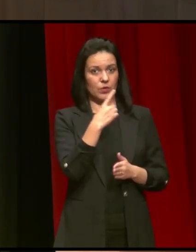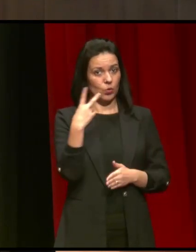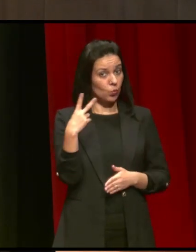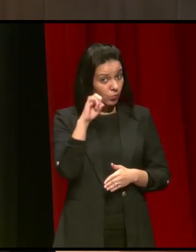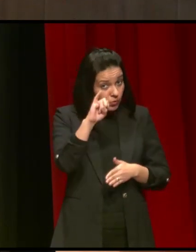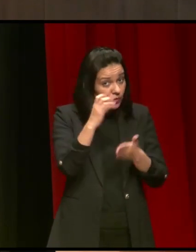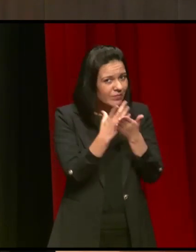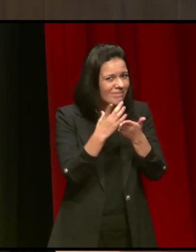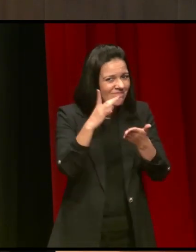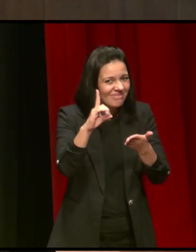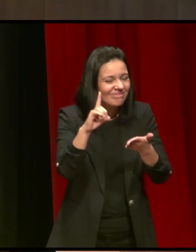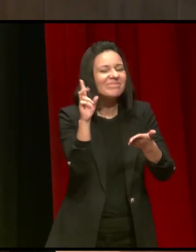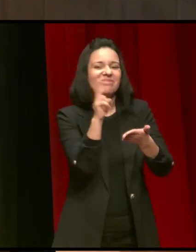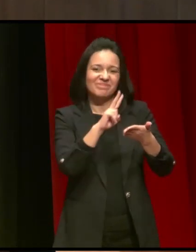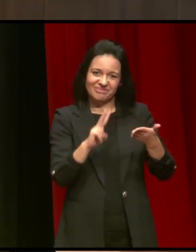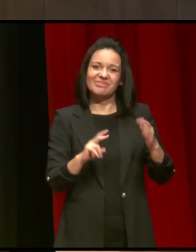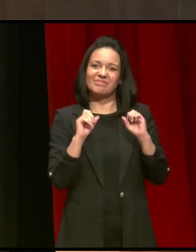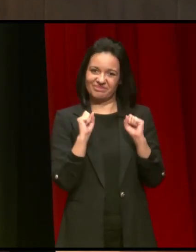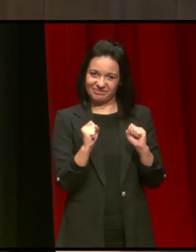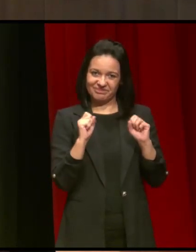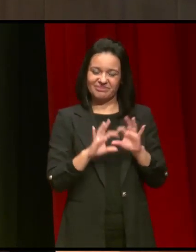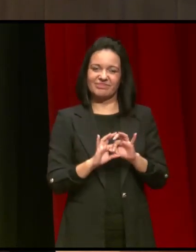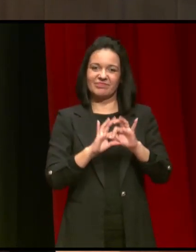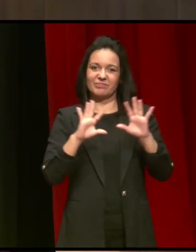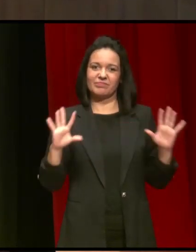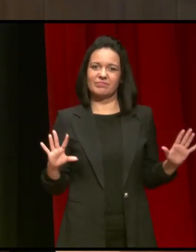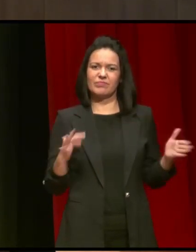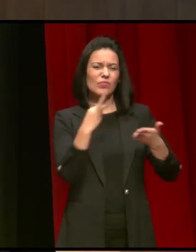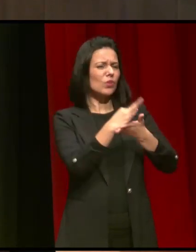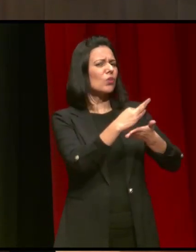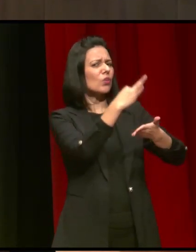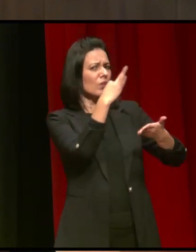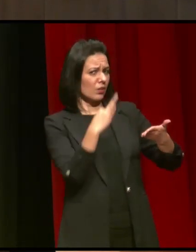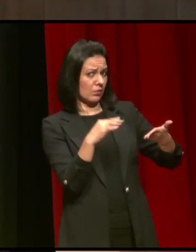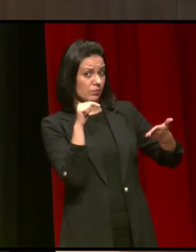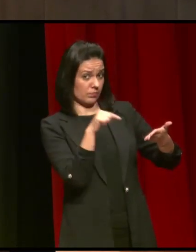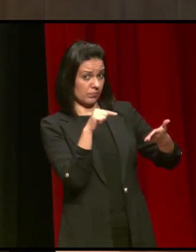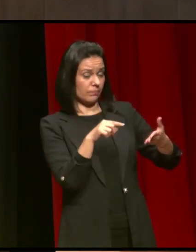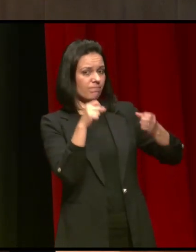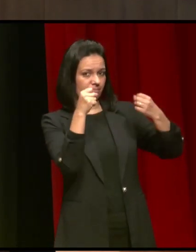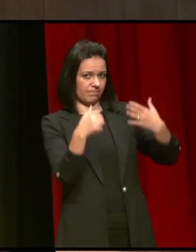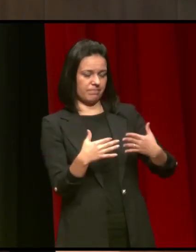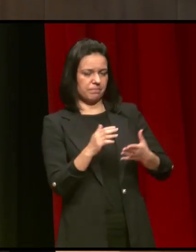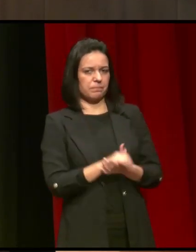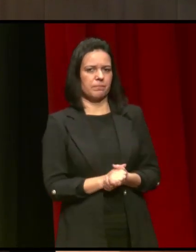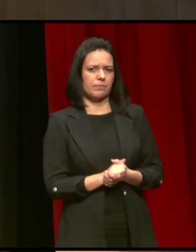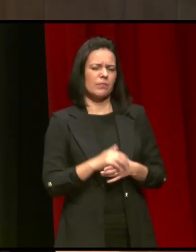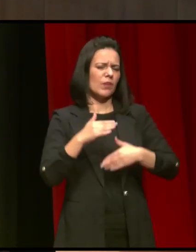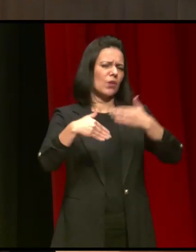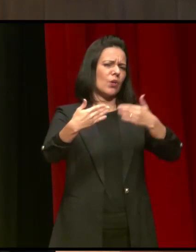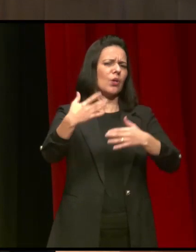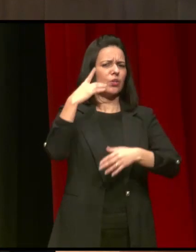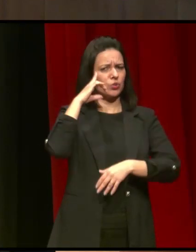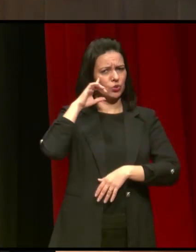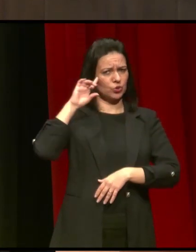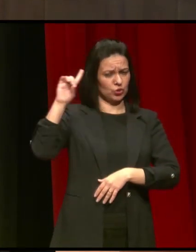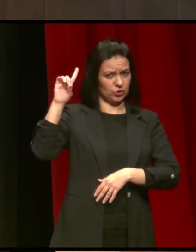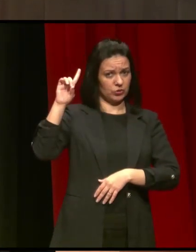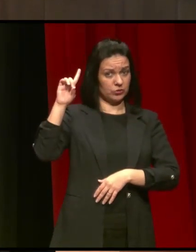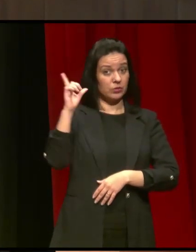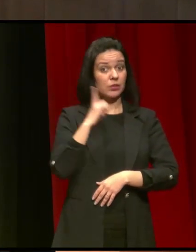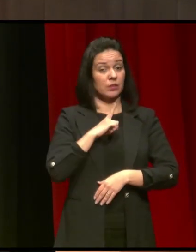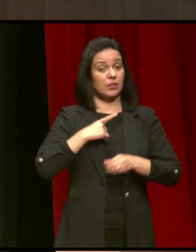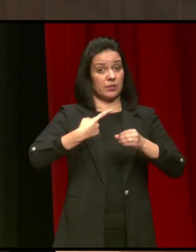pode acompanhar. O texto diz assim: dias depois, Jesus entrou de novo em